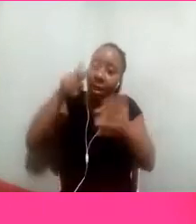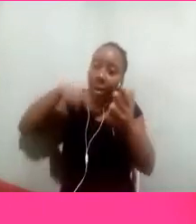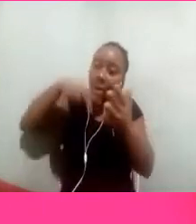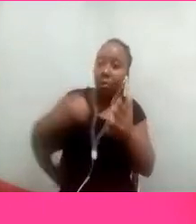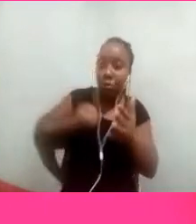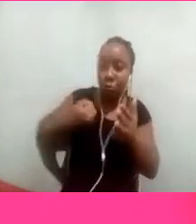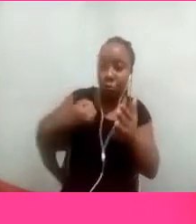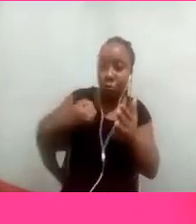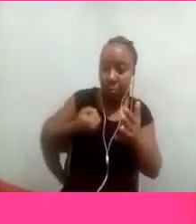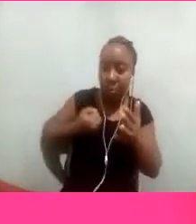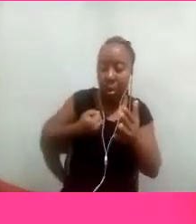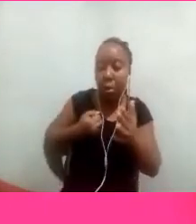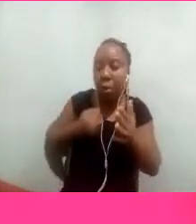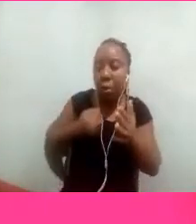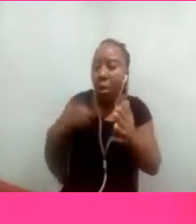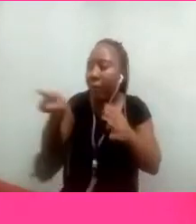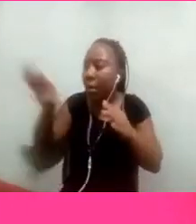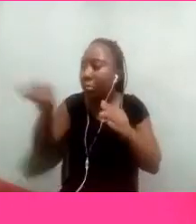colado.